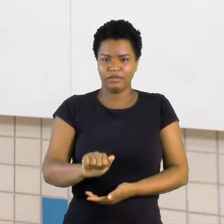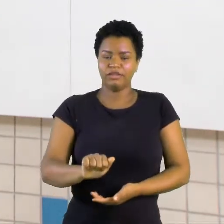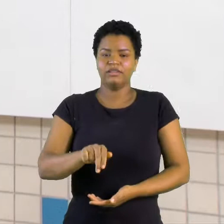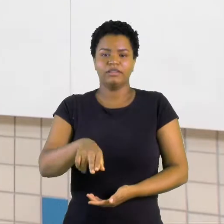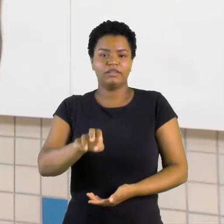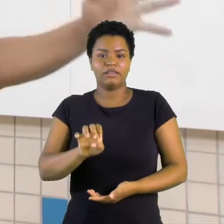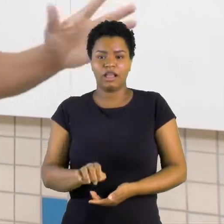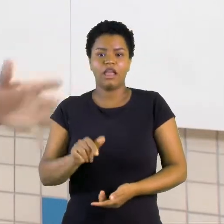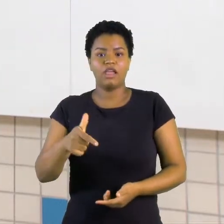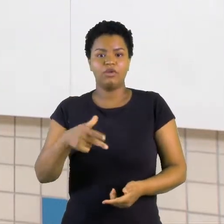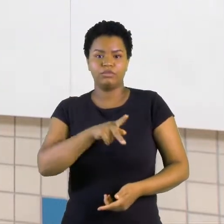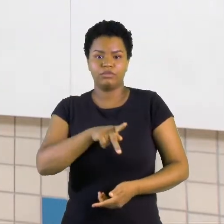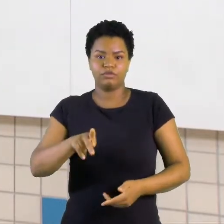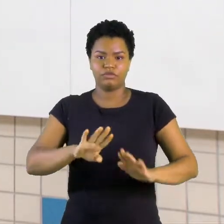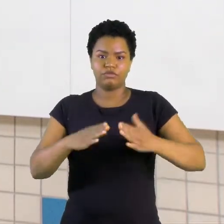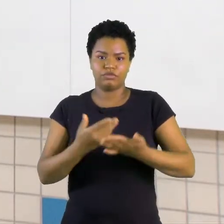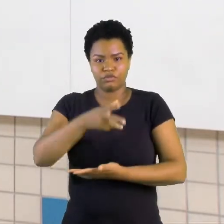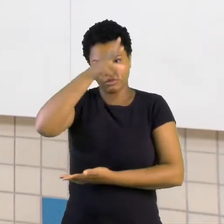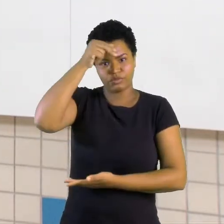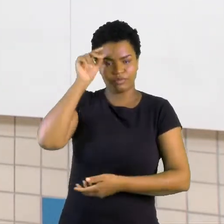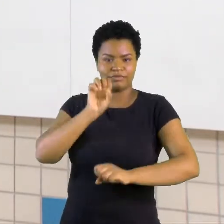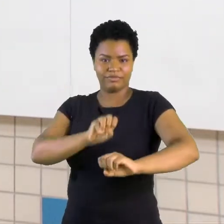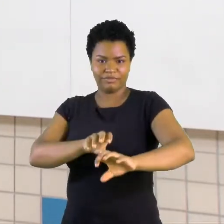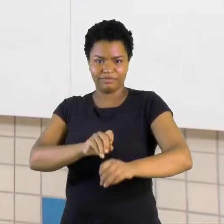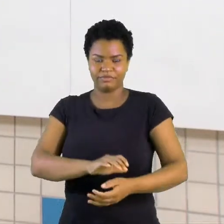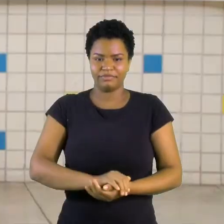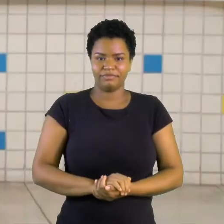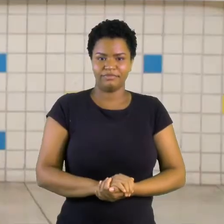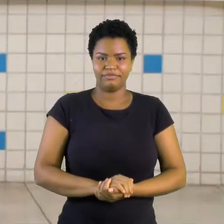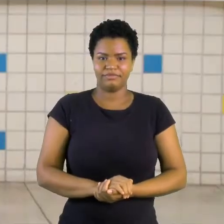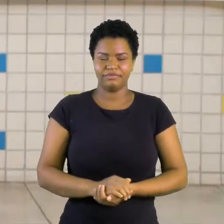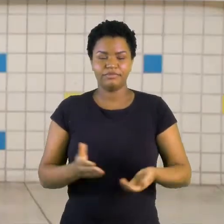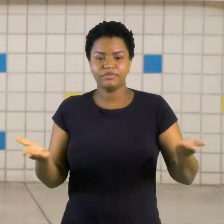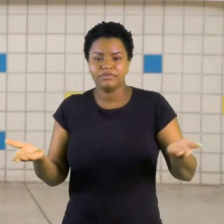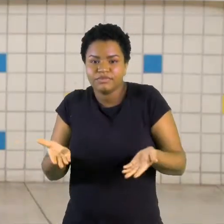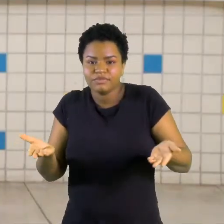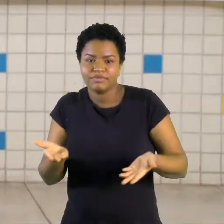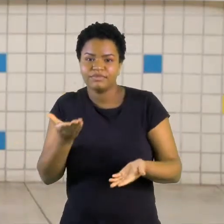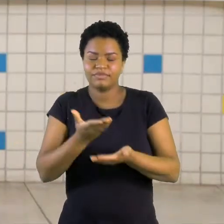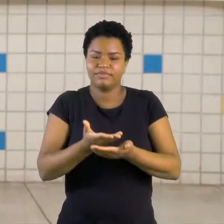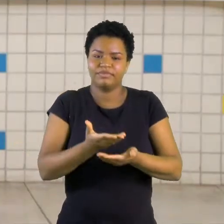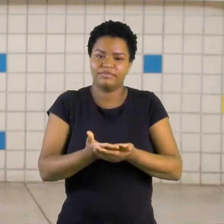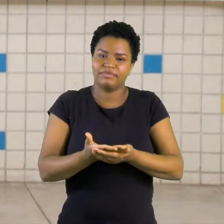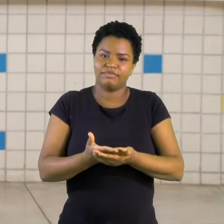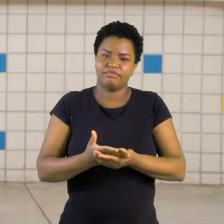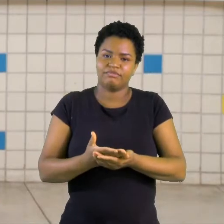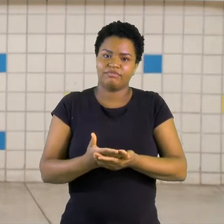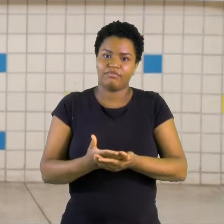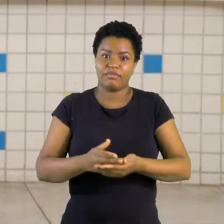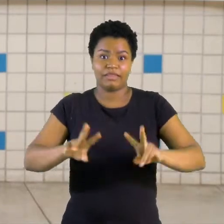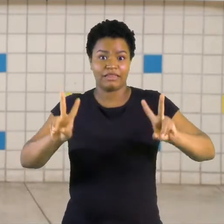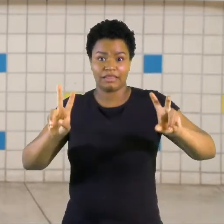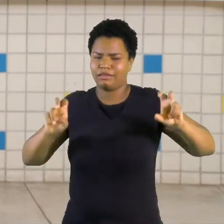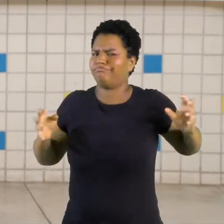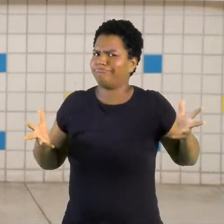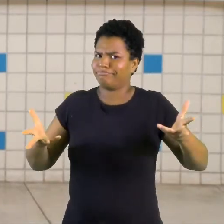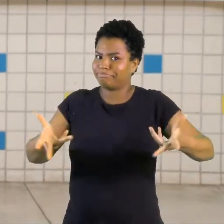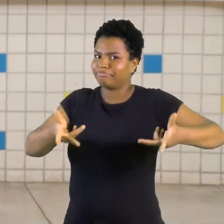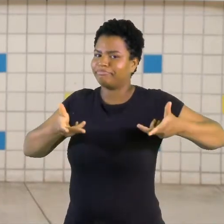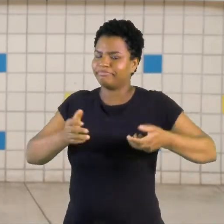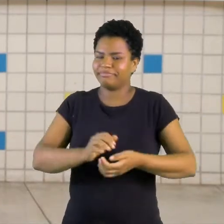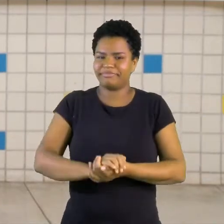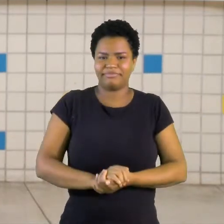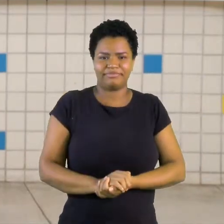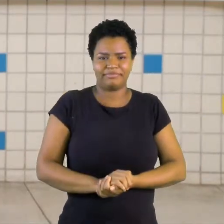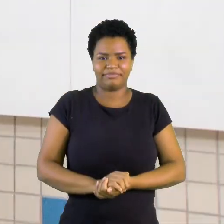professor da Rede Municipal de Educação. Hoje na nossa aula nós iremos tratar sobre um tema extraordinário. Nós